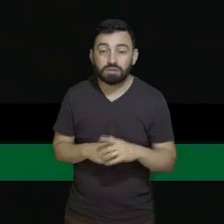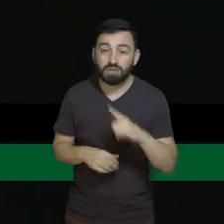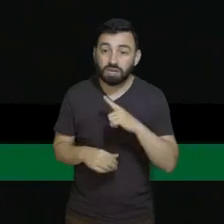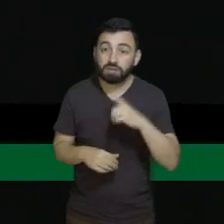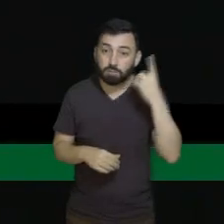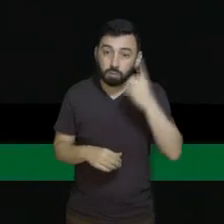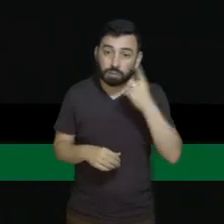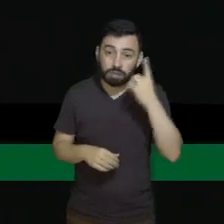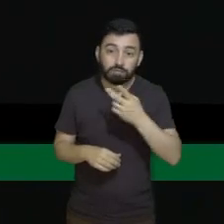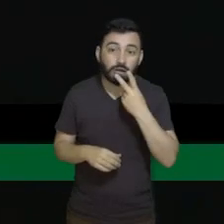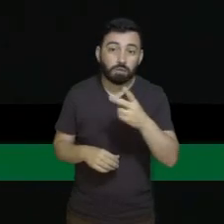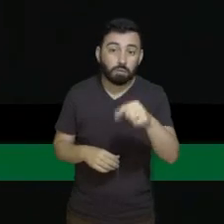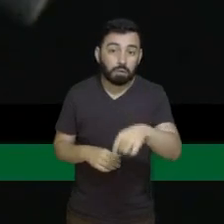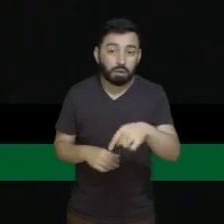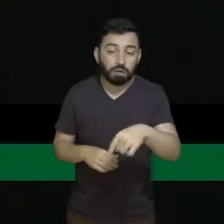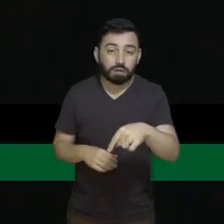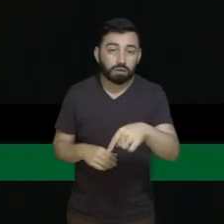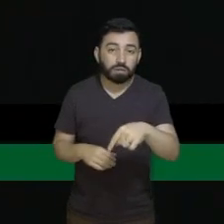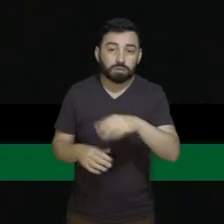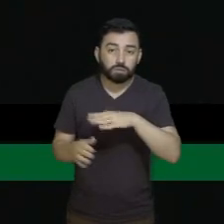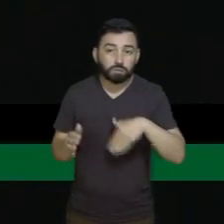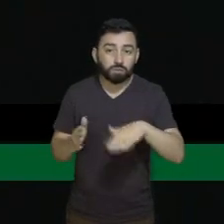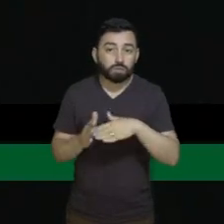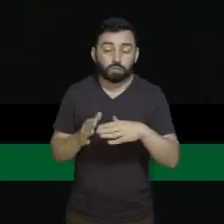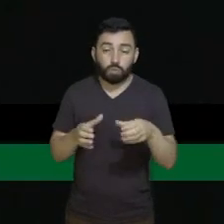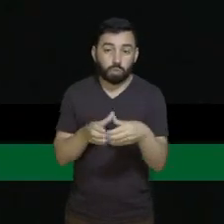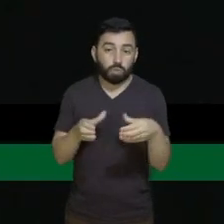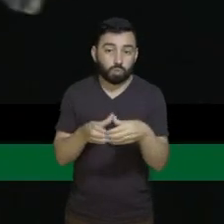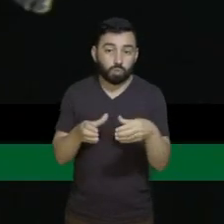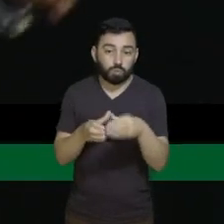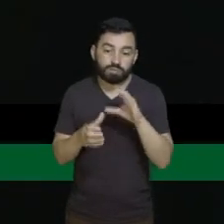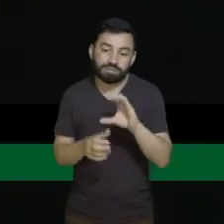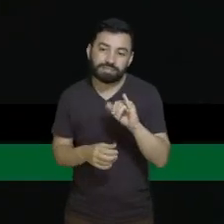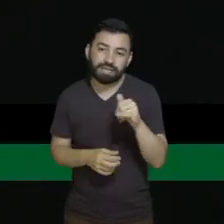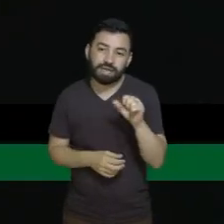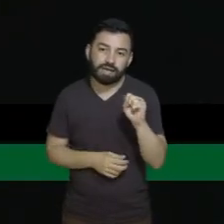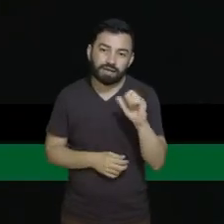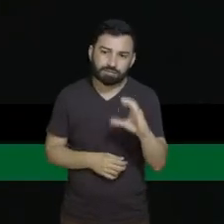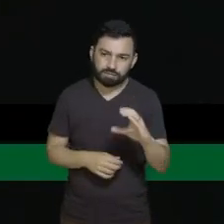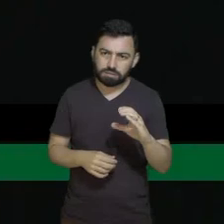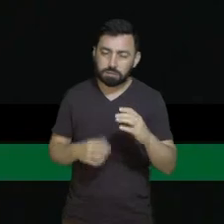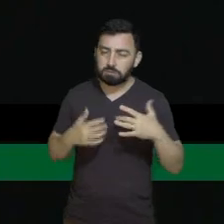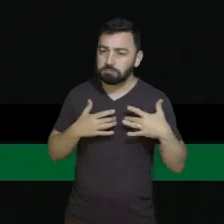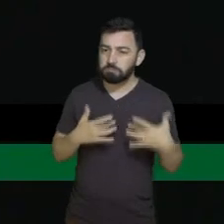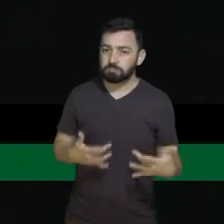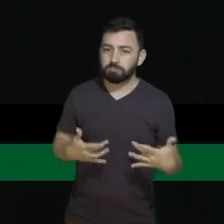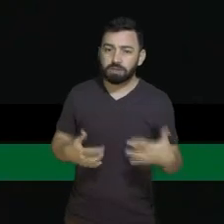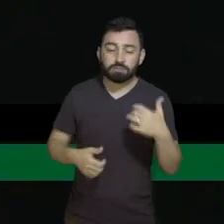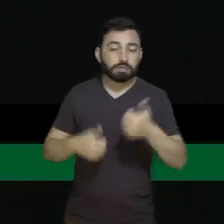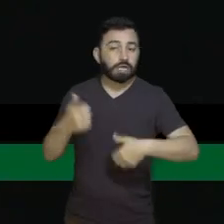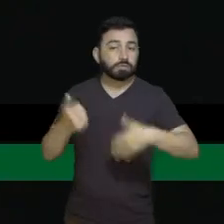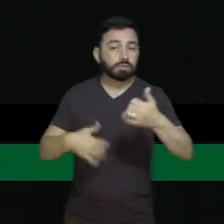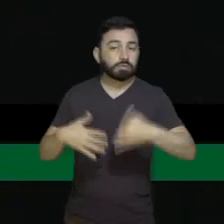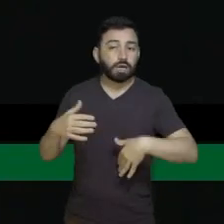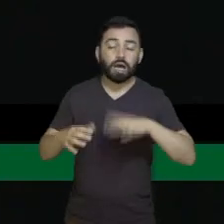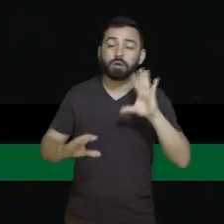que disse que aqui estariam os membros do SIASC, do governo do Estado, para se colocar à disposição e explicar toda a